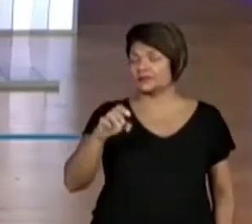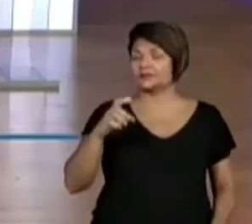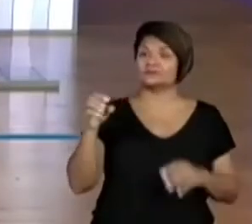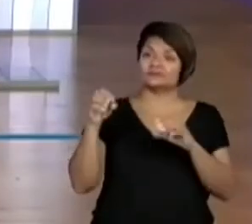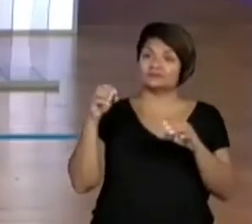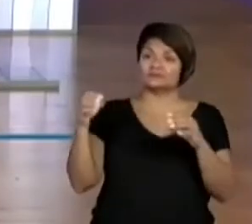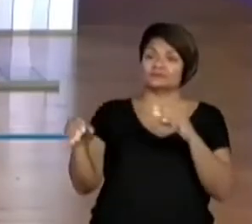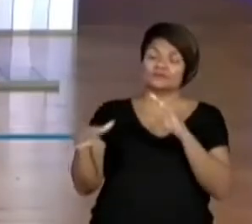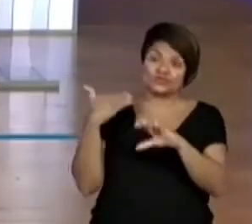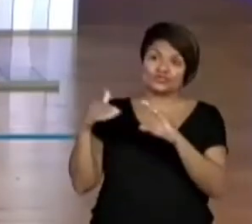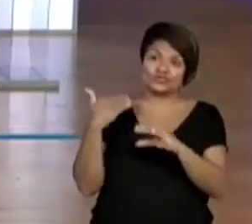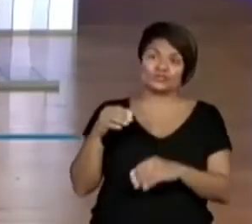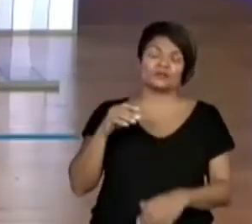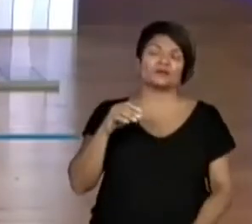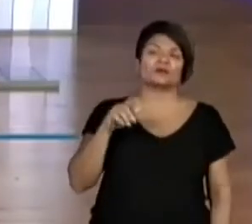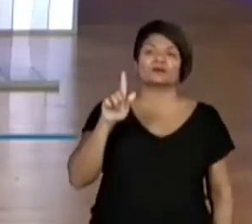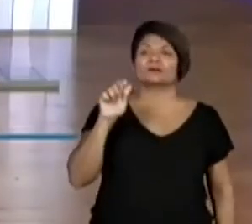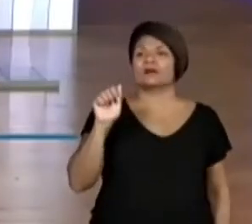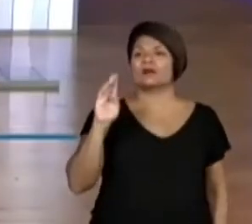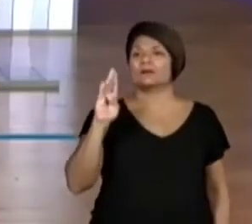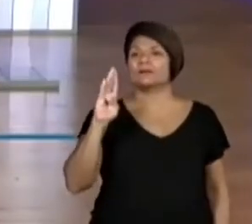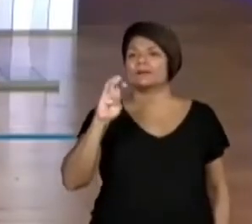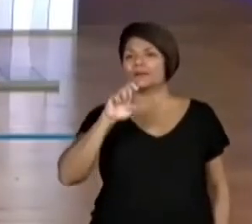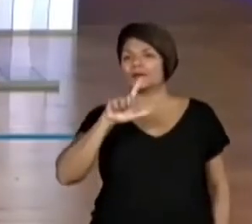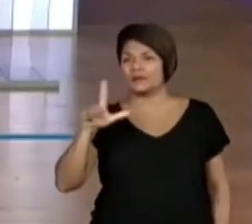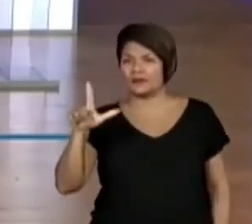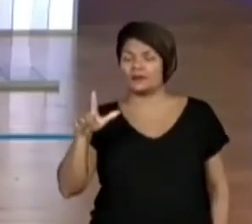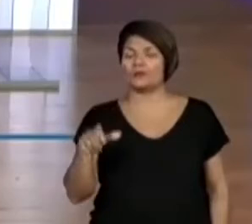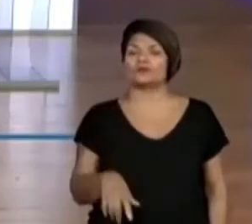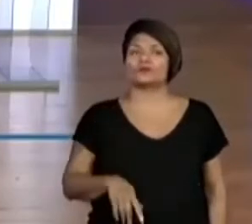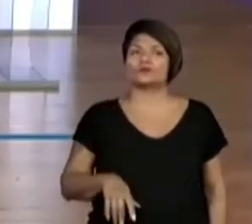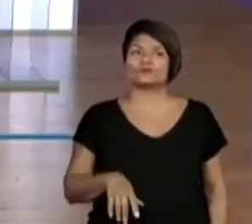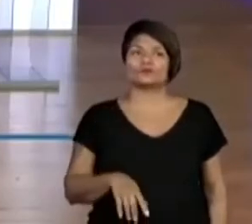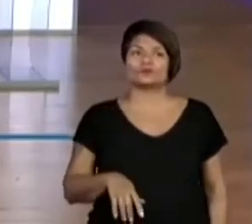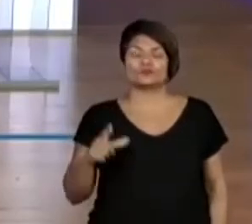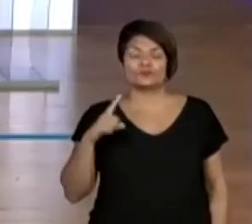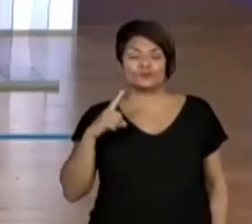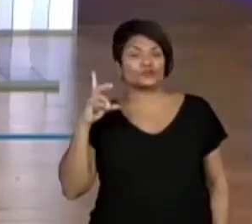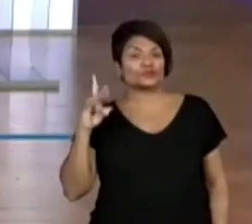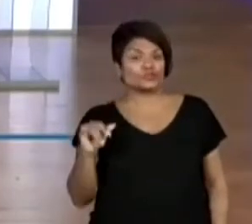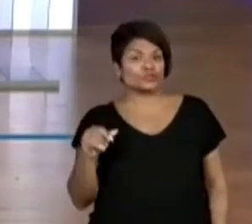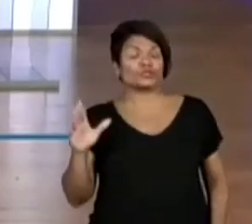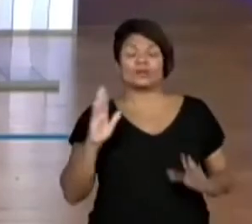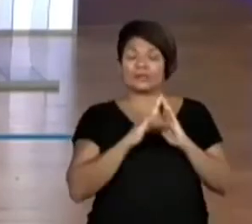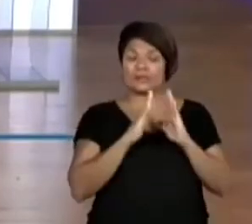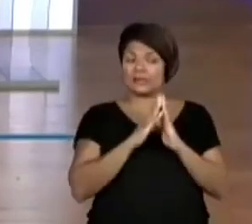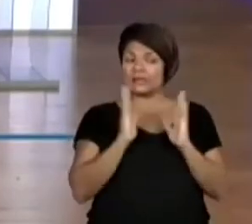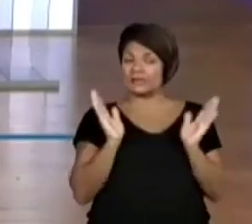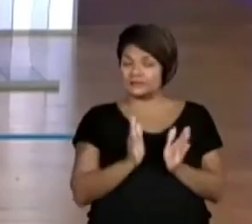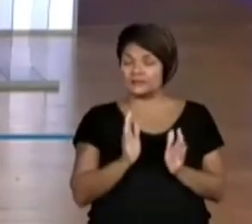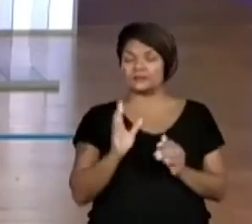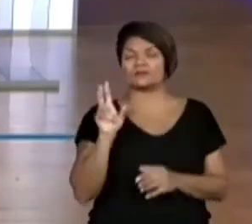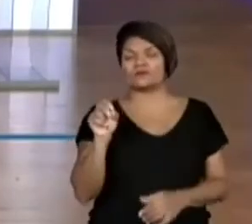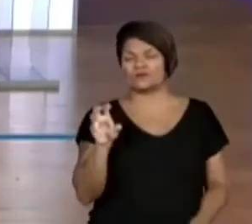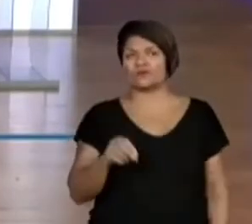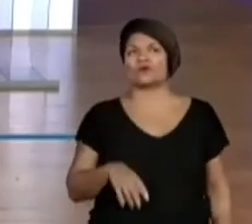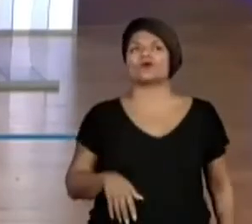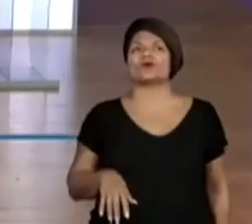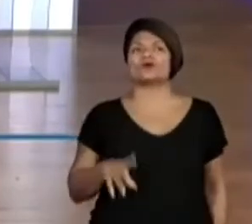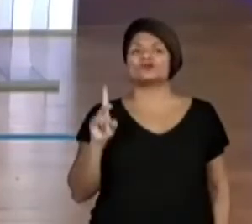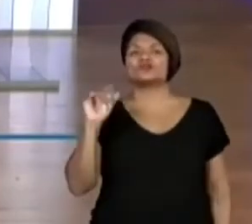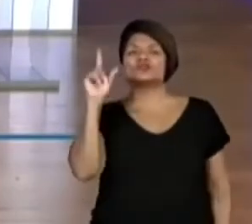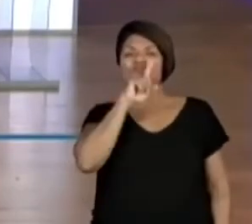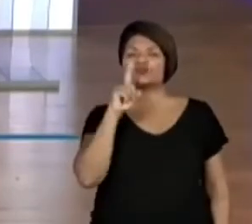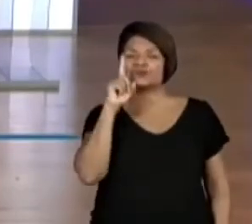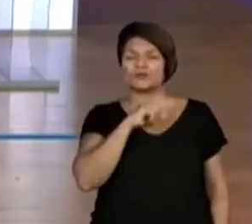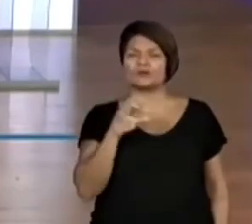ó, o Gabriel também, ó, meio-dia. Hoje é domingo. A casinha da vovó. Mas eu acho que eu vou concordar com... Acho